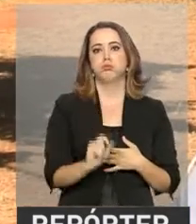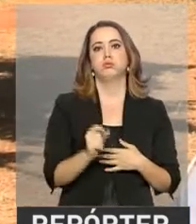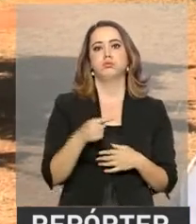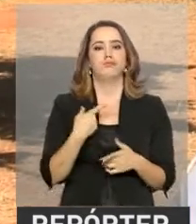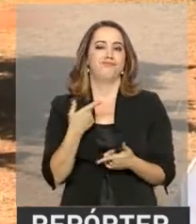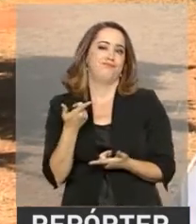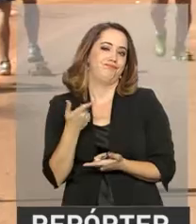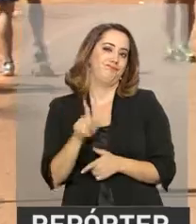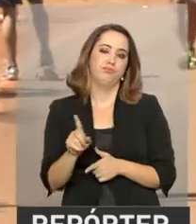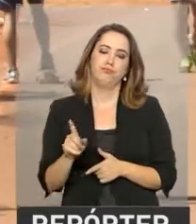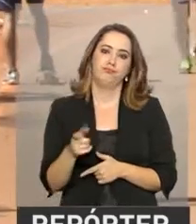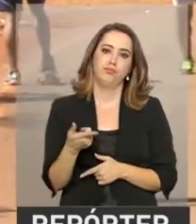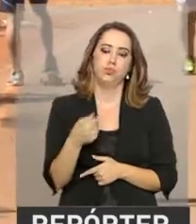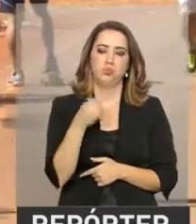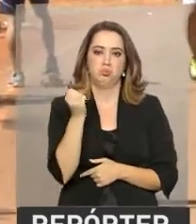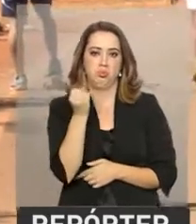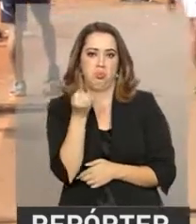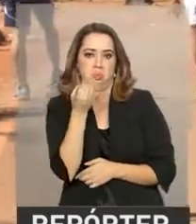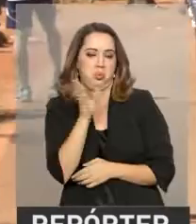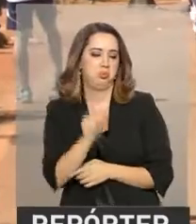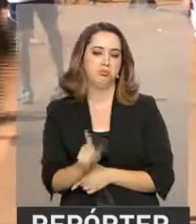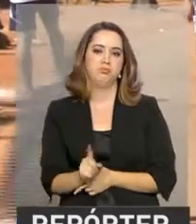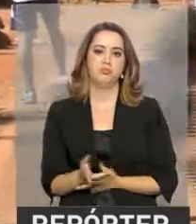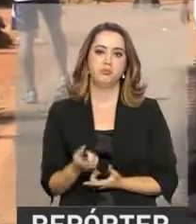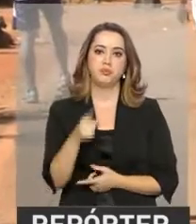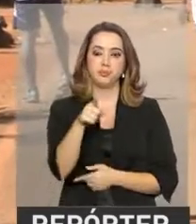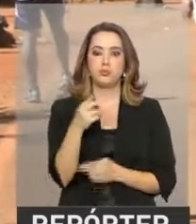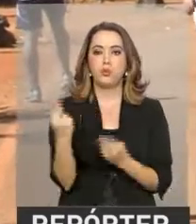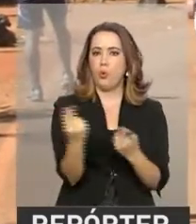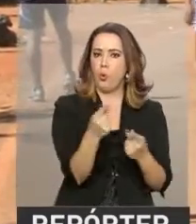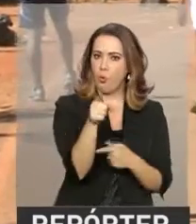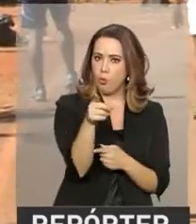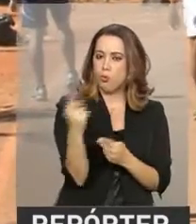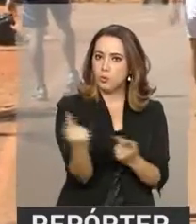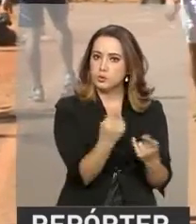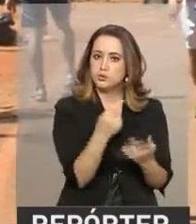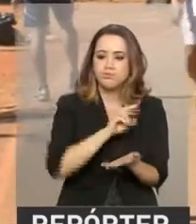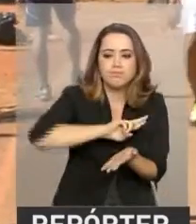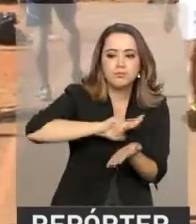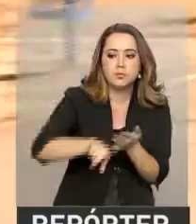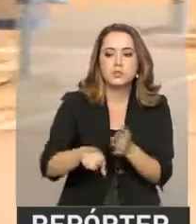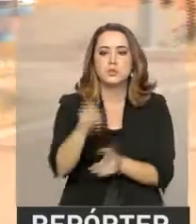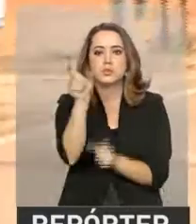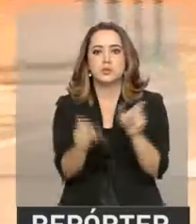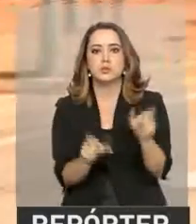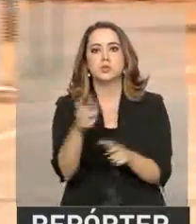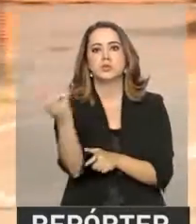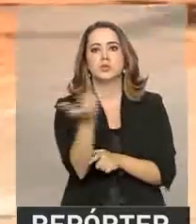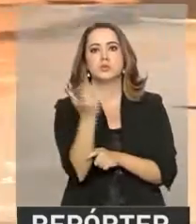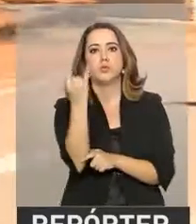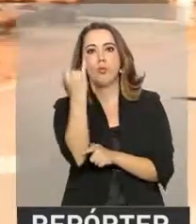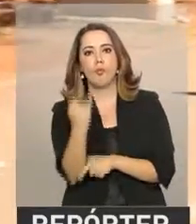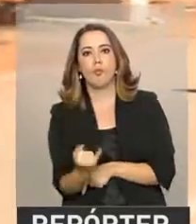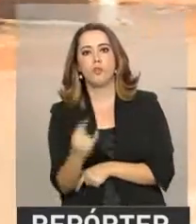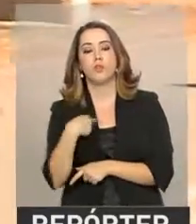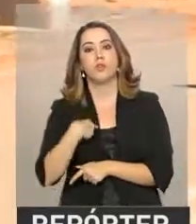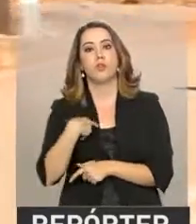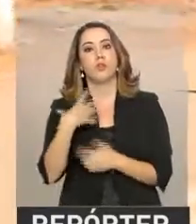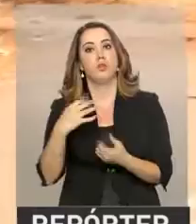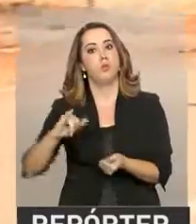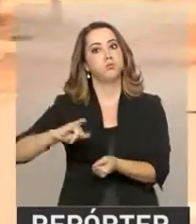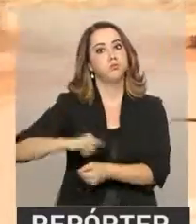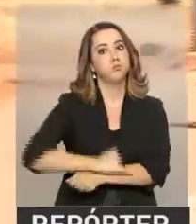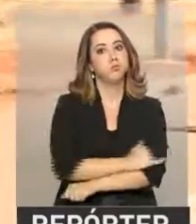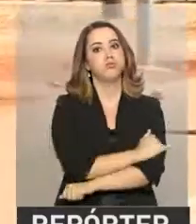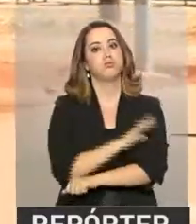não valia a pena no final assim como mônica são muitos os brasileiros que querem atingir o peso ideal o índice de obesidade no país já